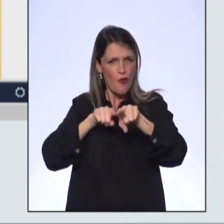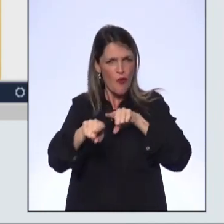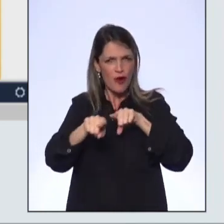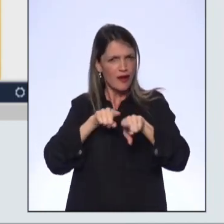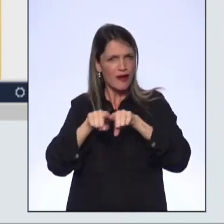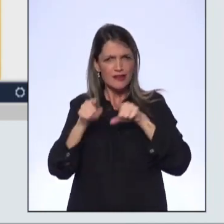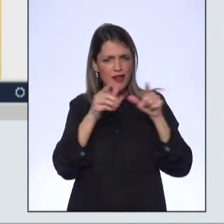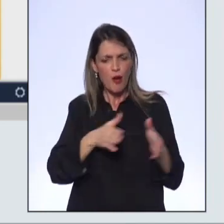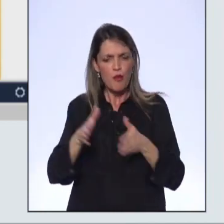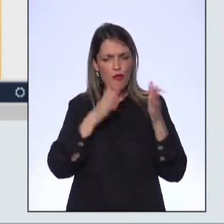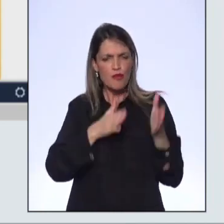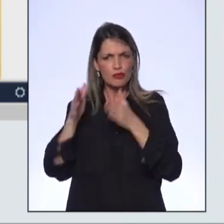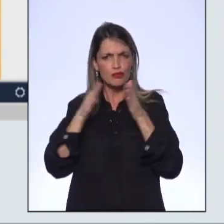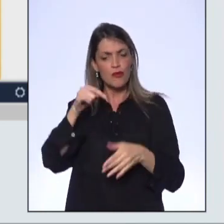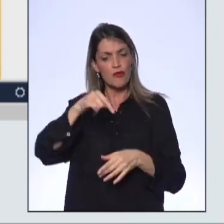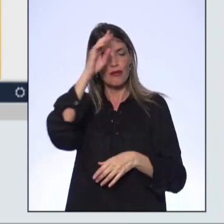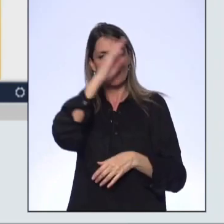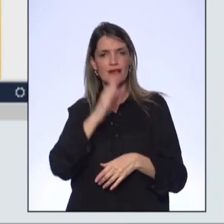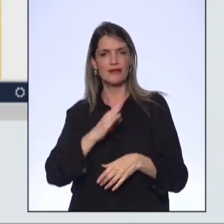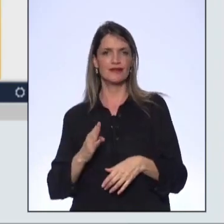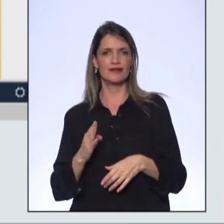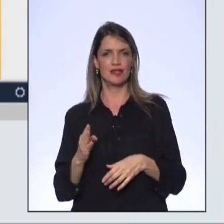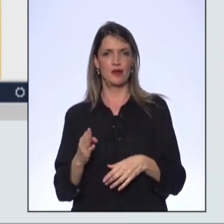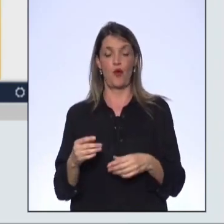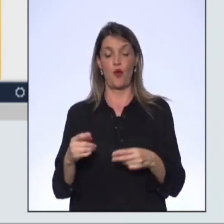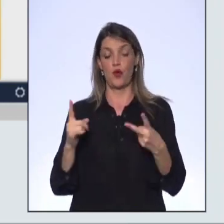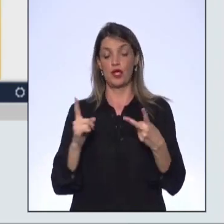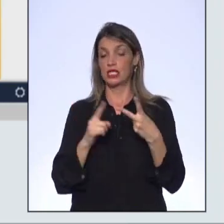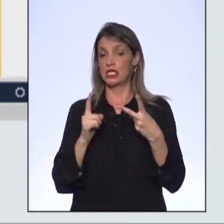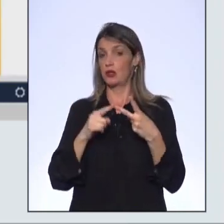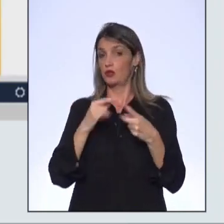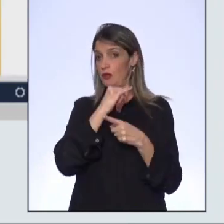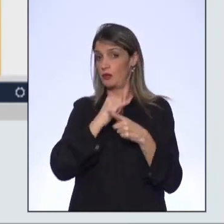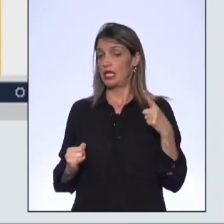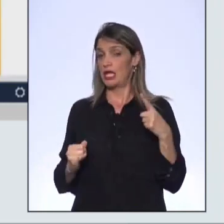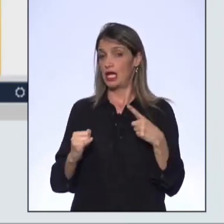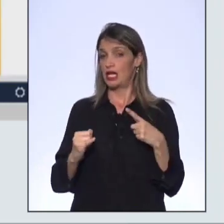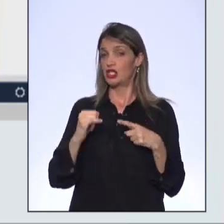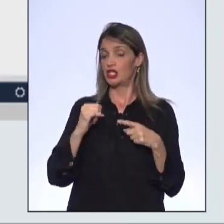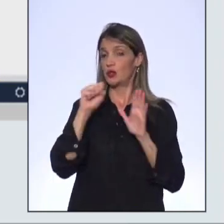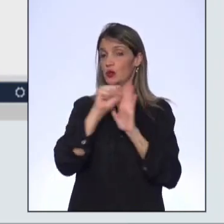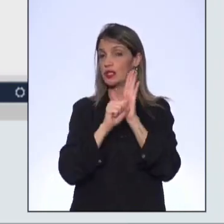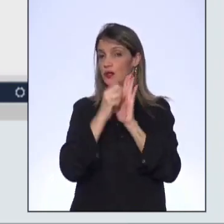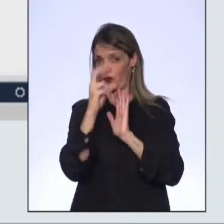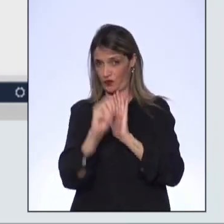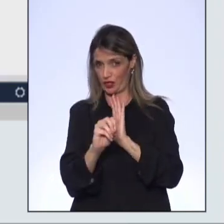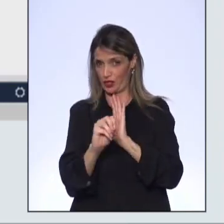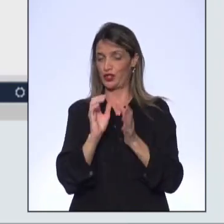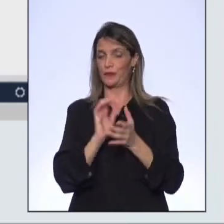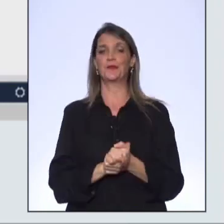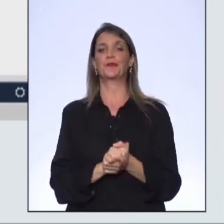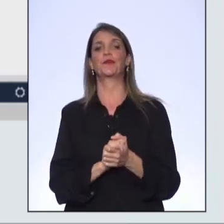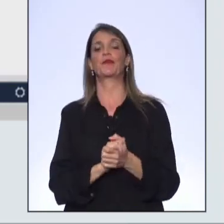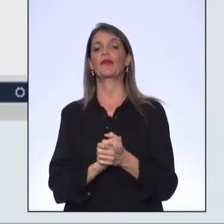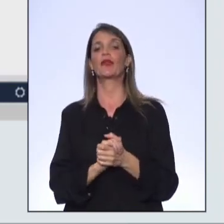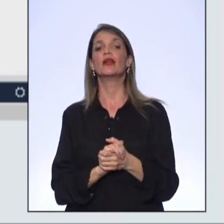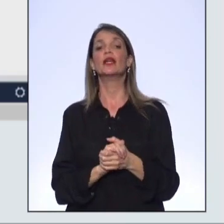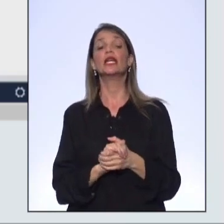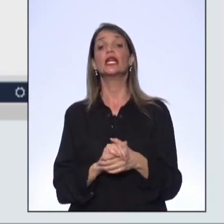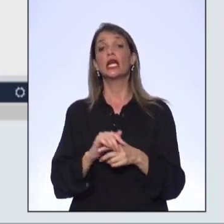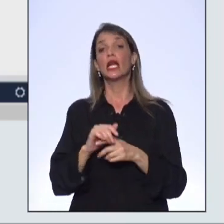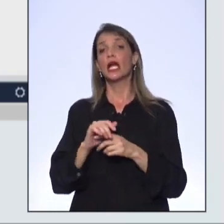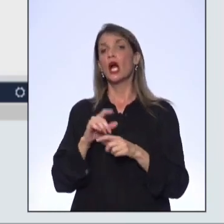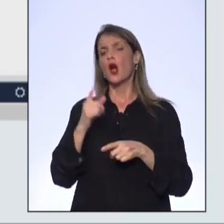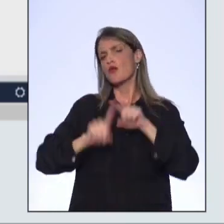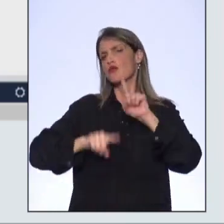produção nacional, ocorrida a partir da segunda metade do século XX. E para finalizar essa parte sobre os produtos